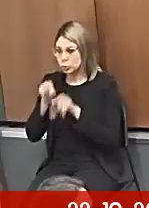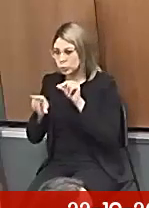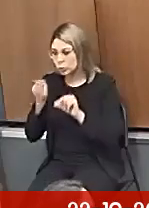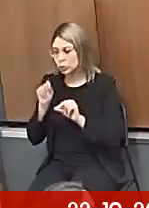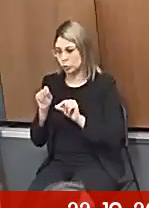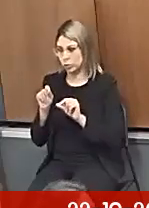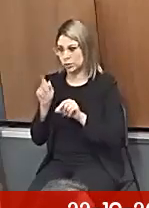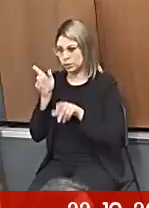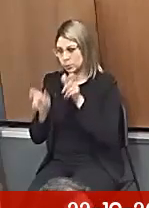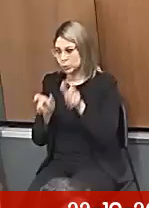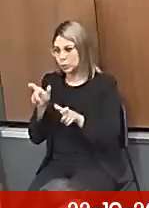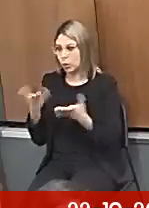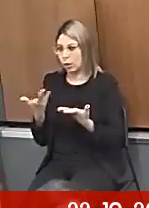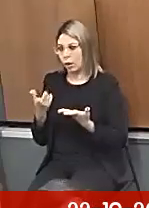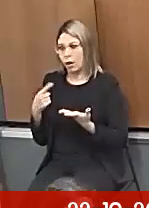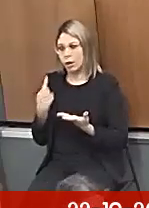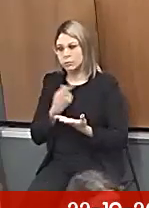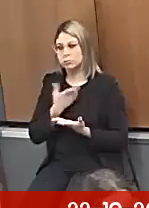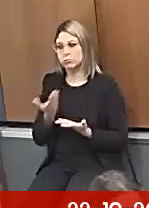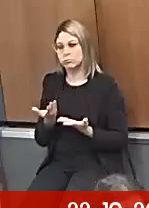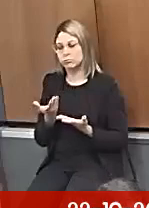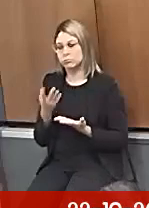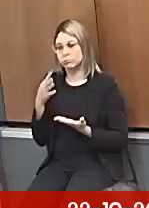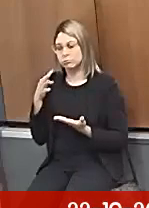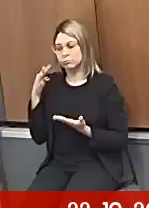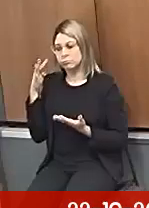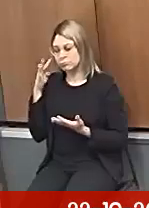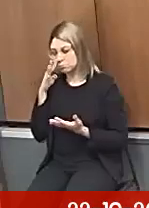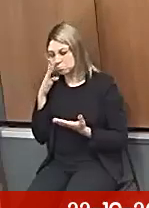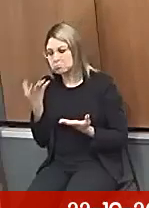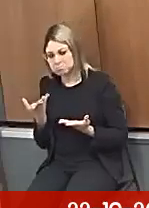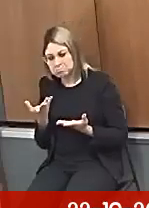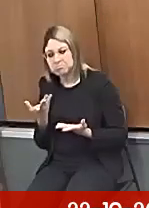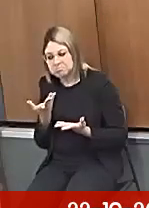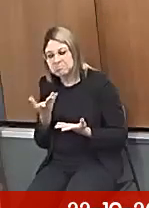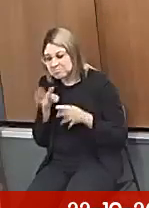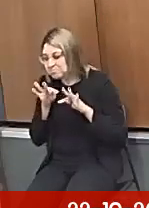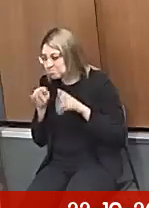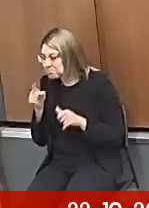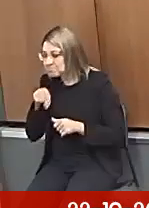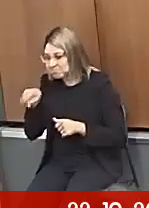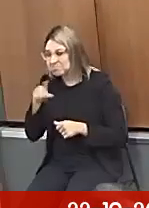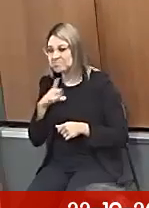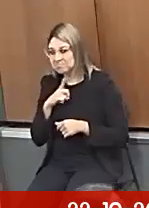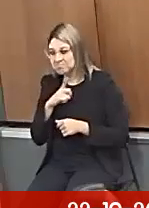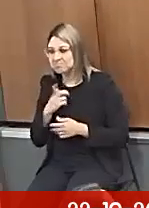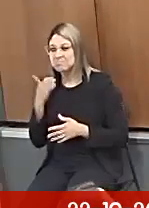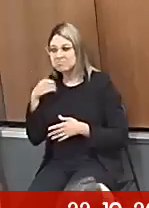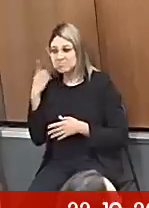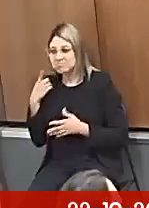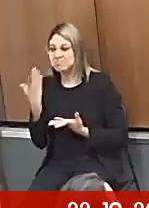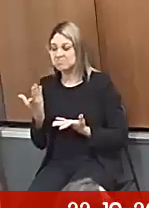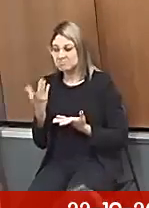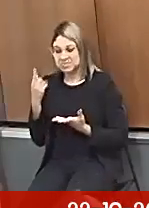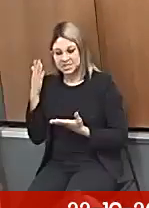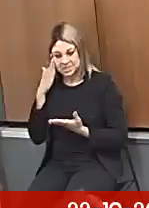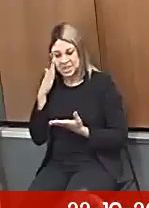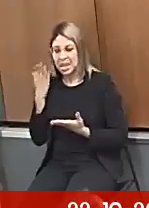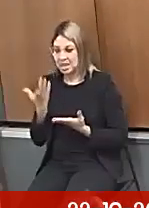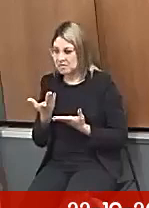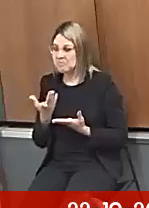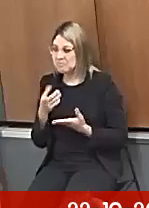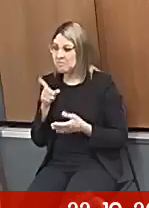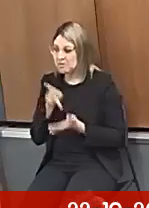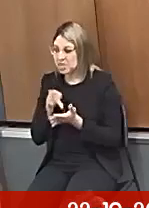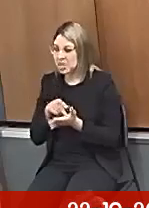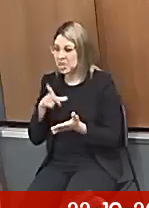grata surpresa naquele dia de posse dessa comissão, de saber que todos aqui tinham uma história muito forte com a causa da pessoa